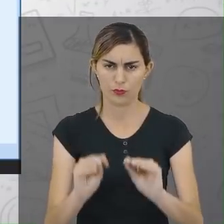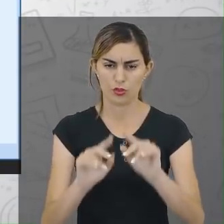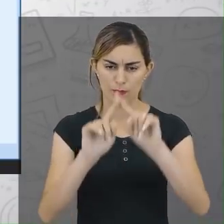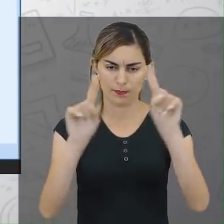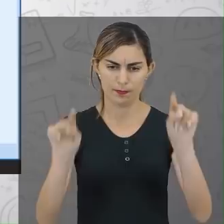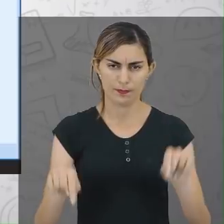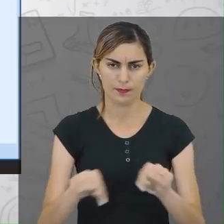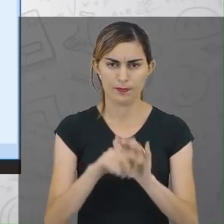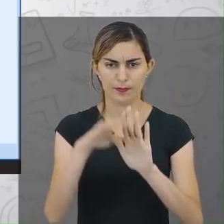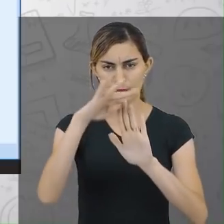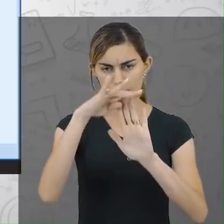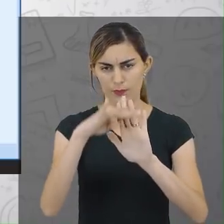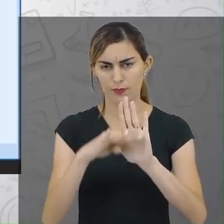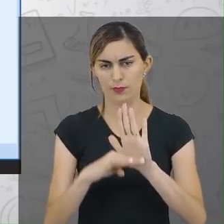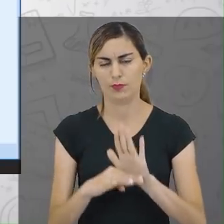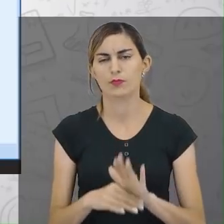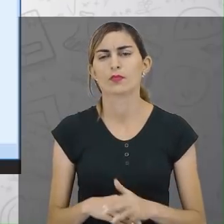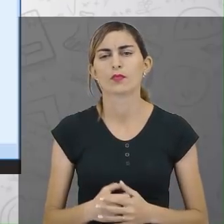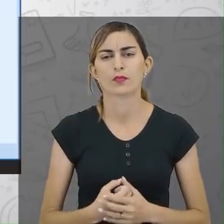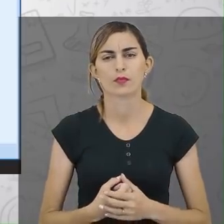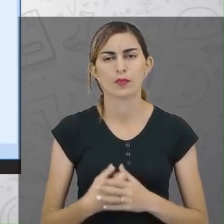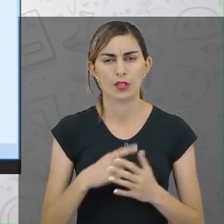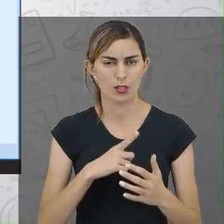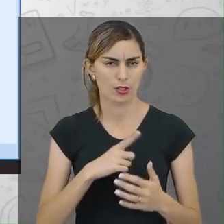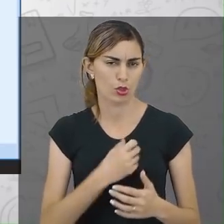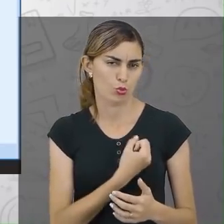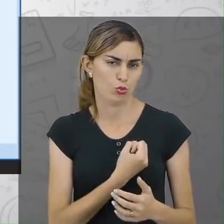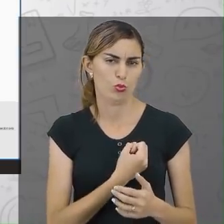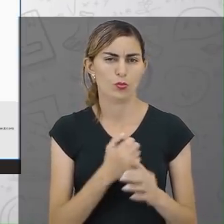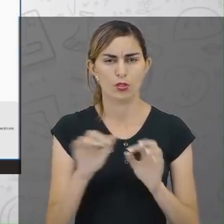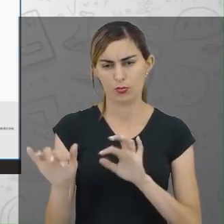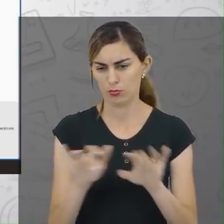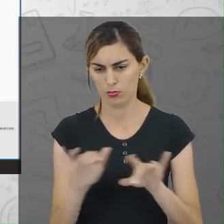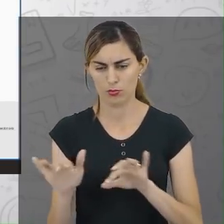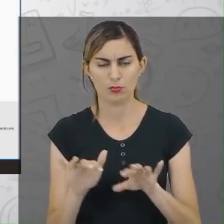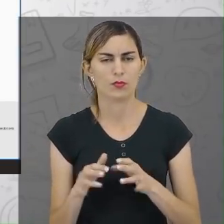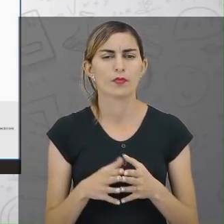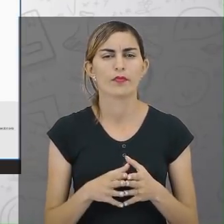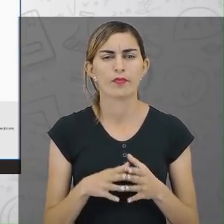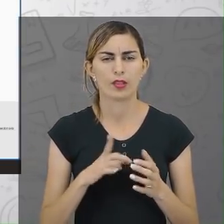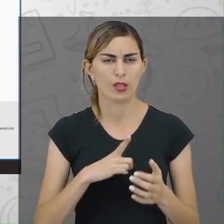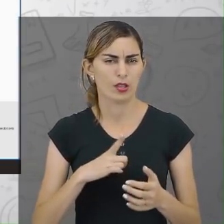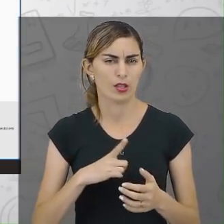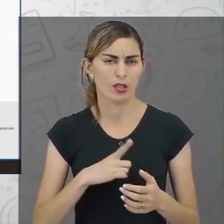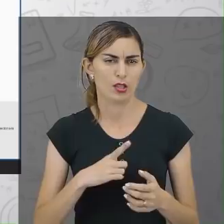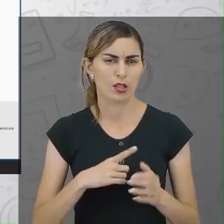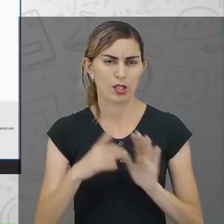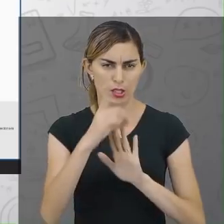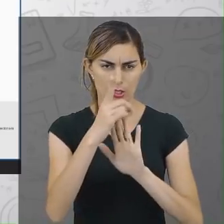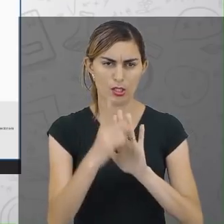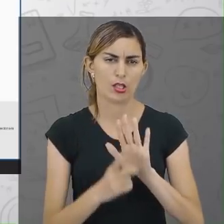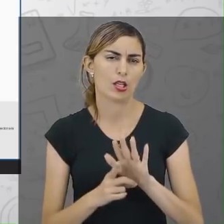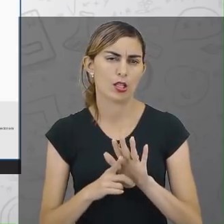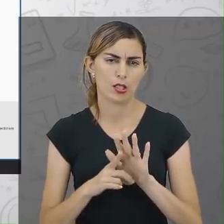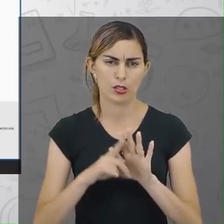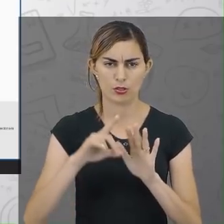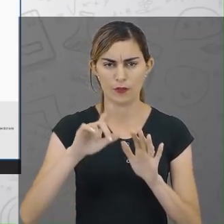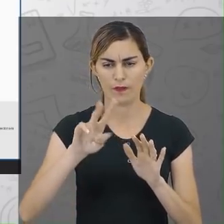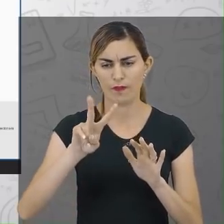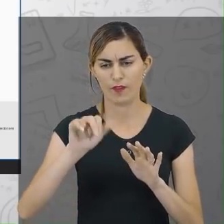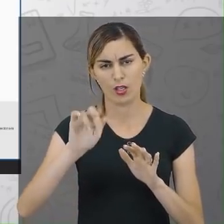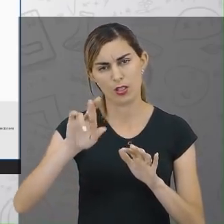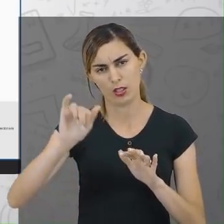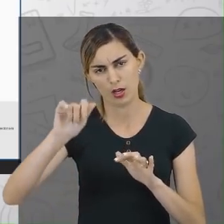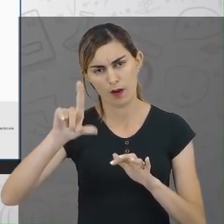no programa. Ele já vem no programa. Esse número digitado. Então, aqui a gente tem a declaração de uma variável,